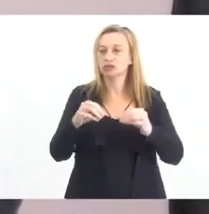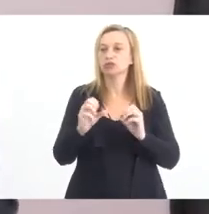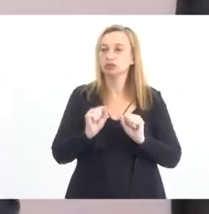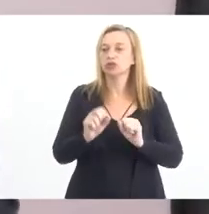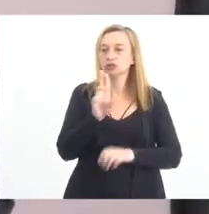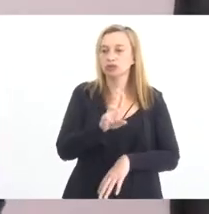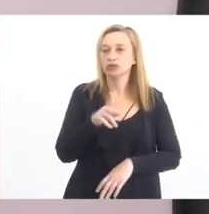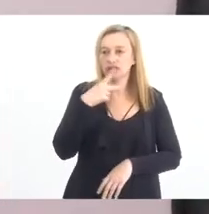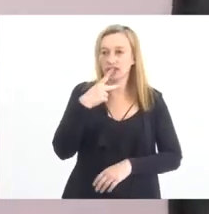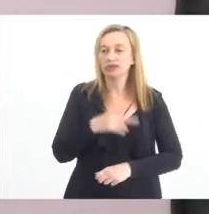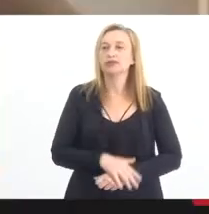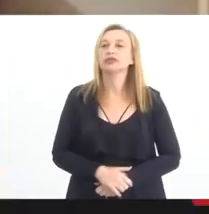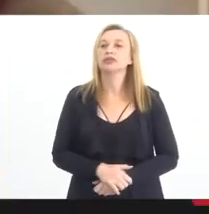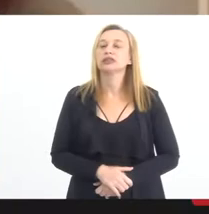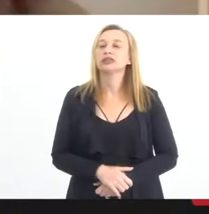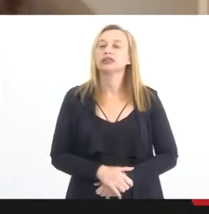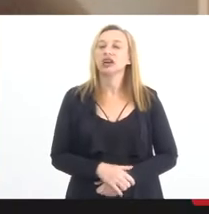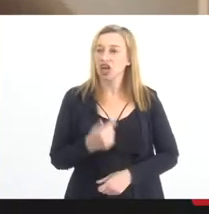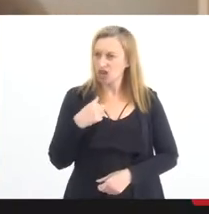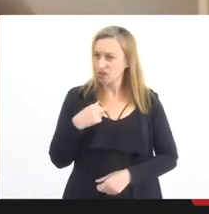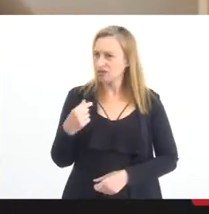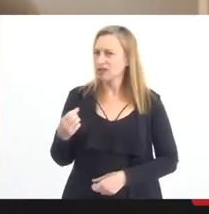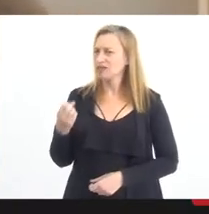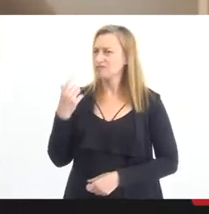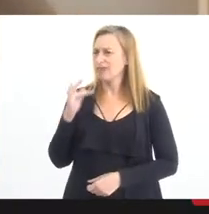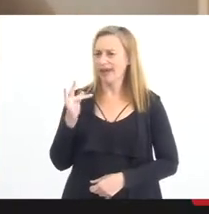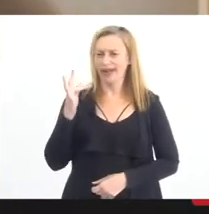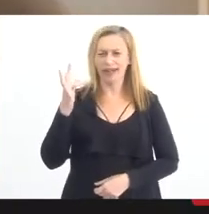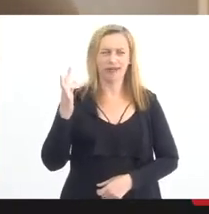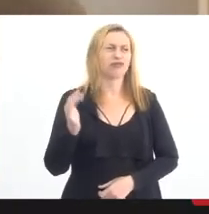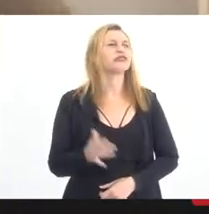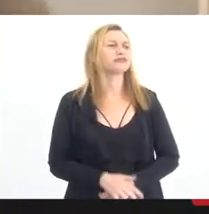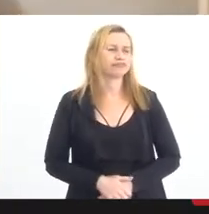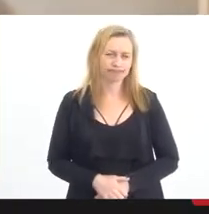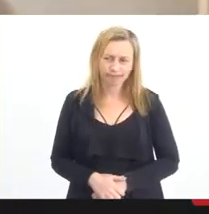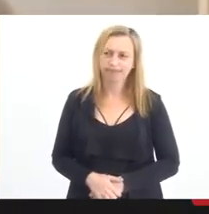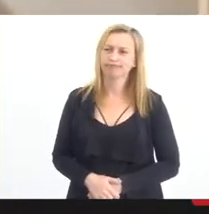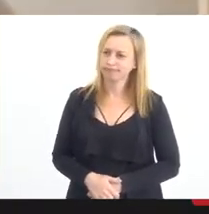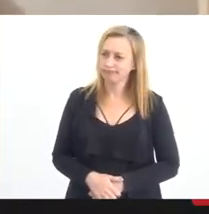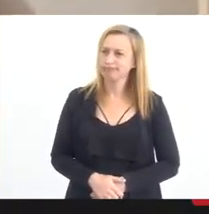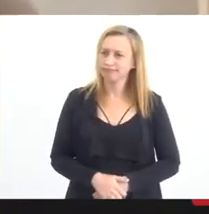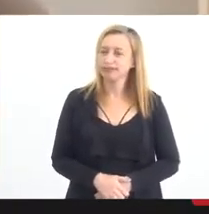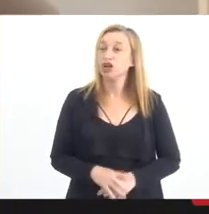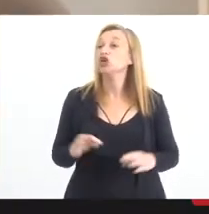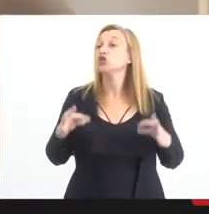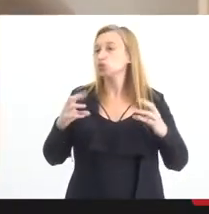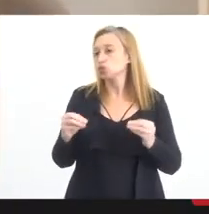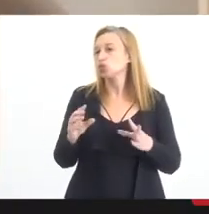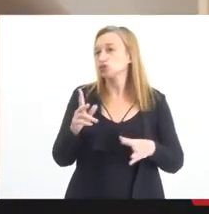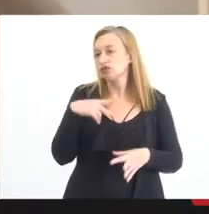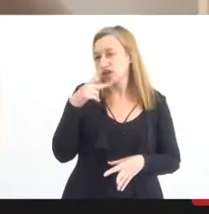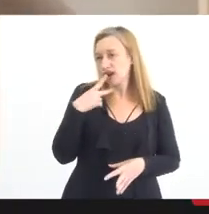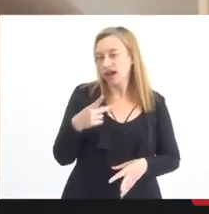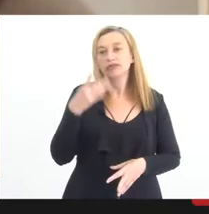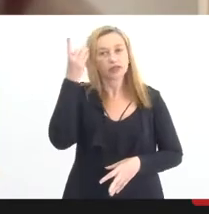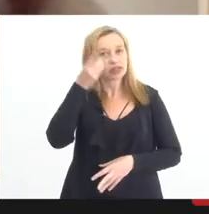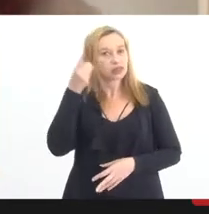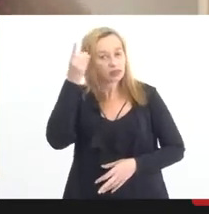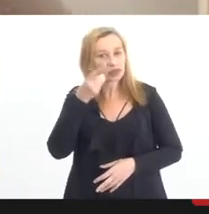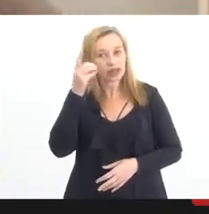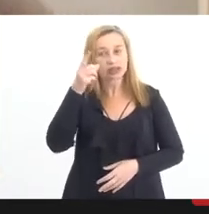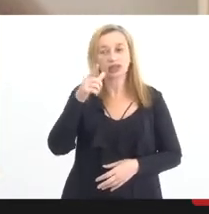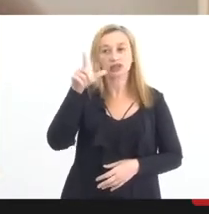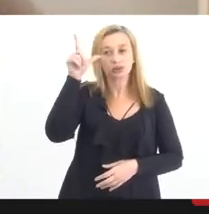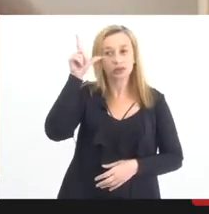palavra. Eu vou ser muito breve, porque tudo que foi colocado pela deputada